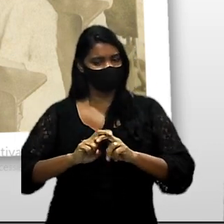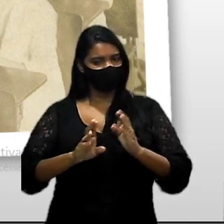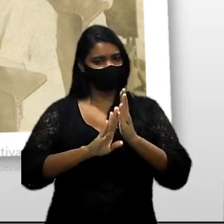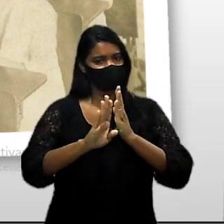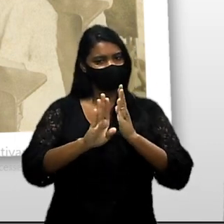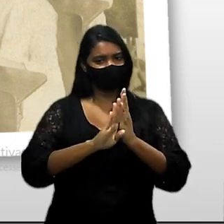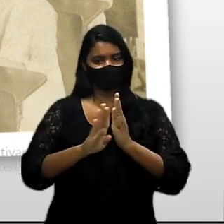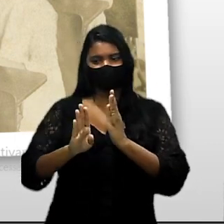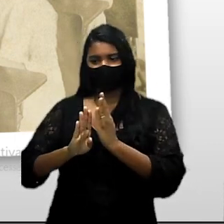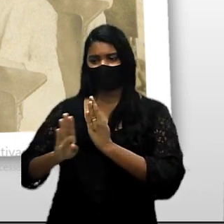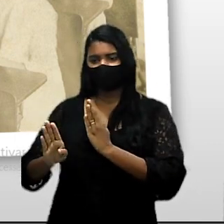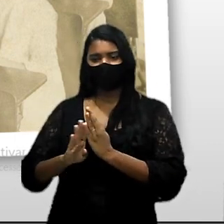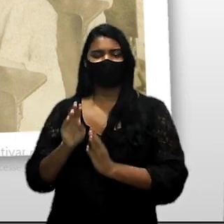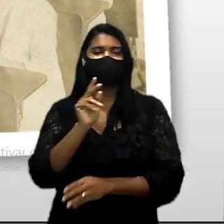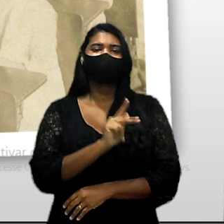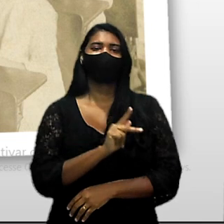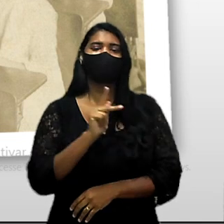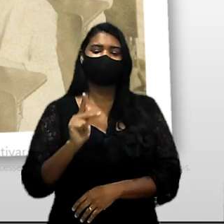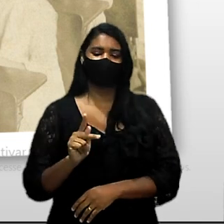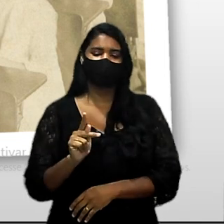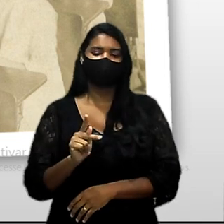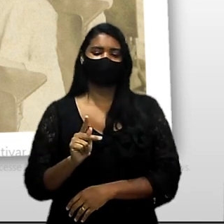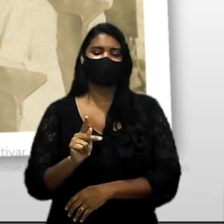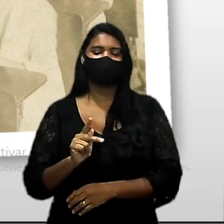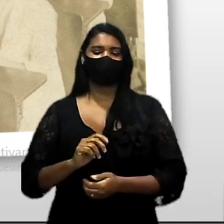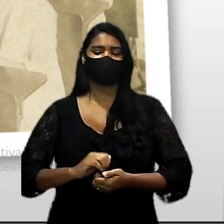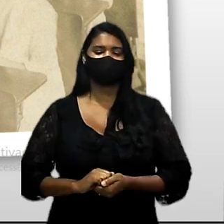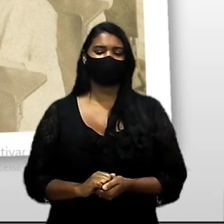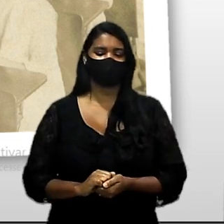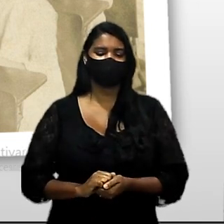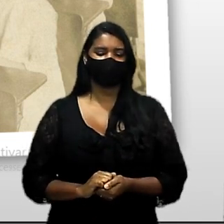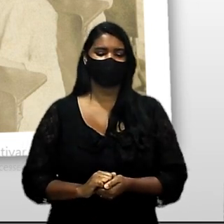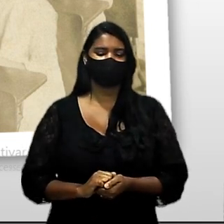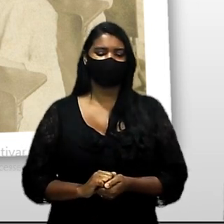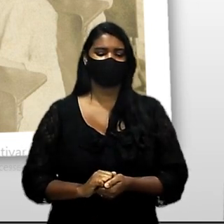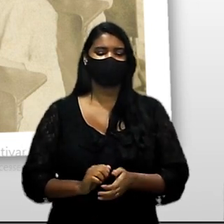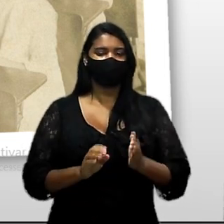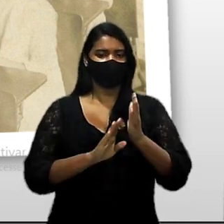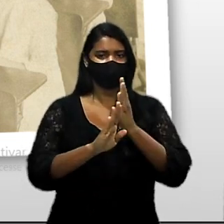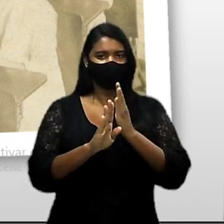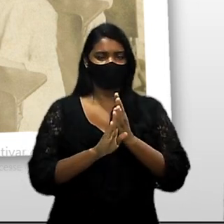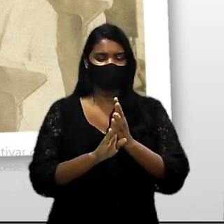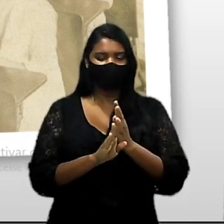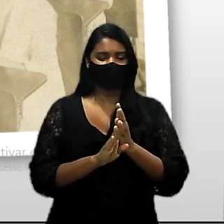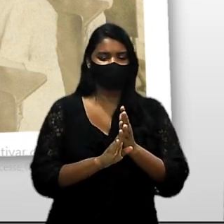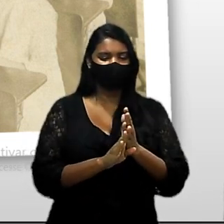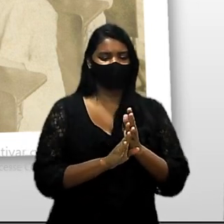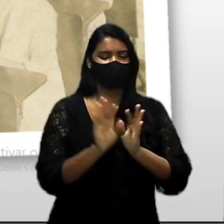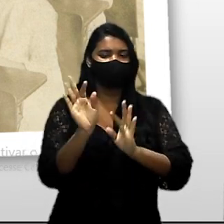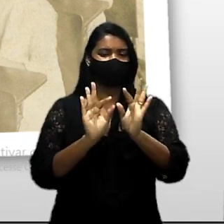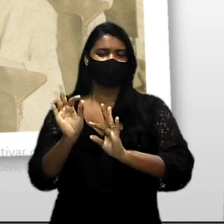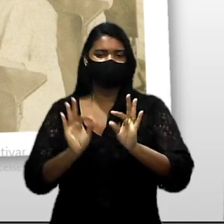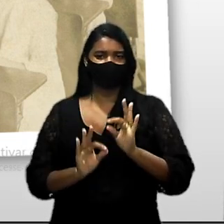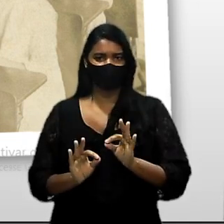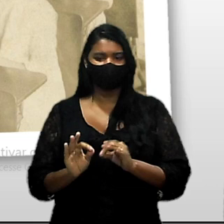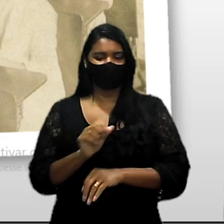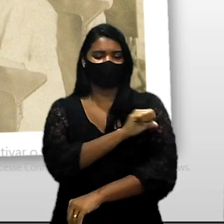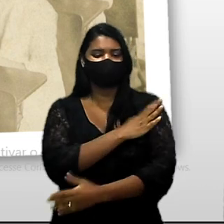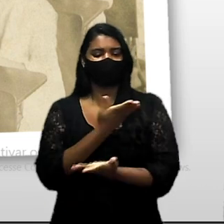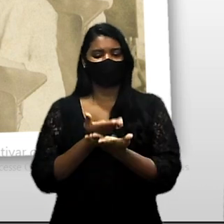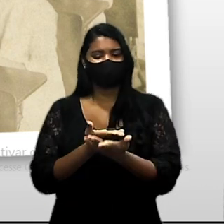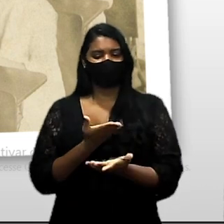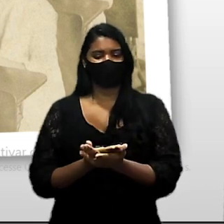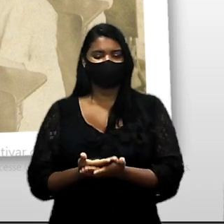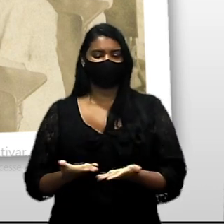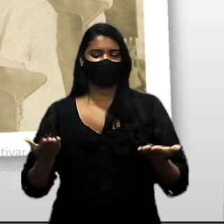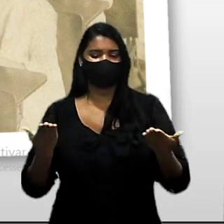fileiras, tá certo? O professor sentado ou colocando-se à frente dos alunos para lecionar. Veja, uma